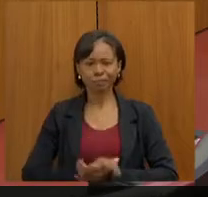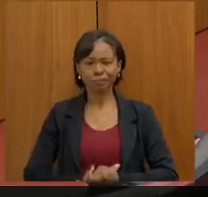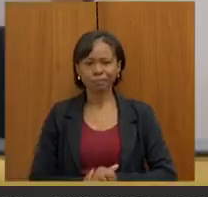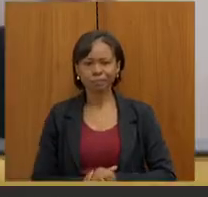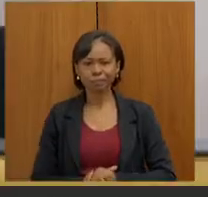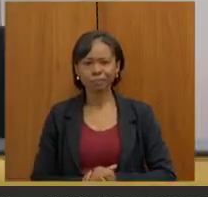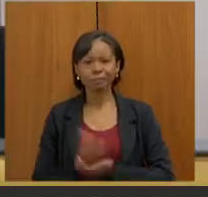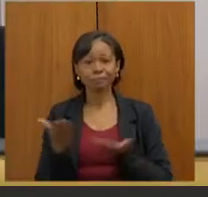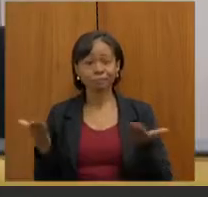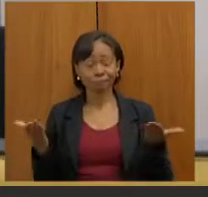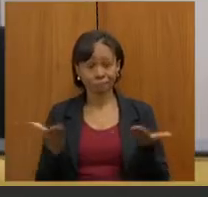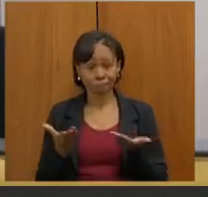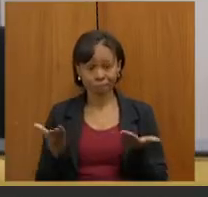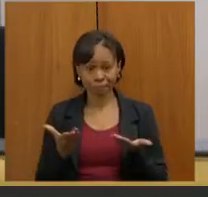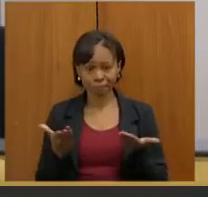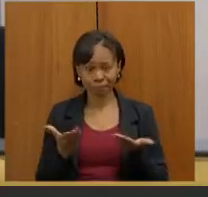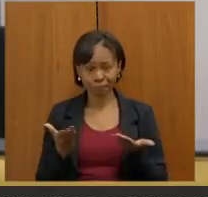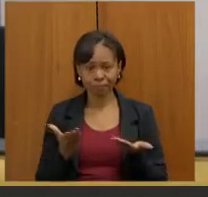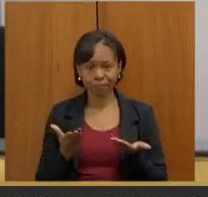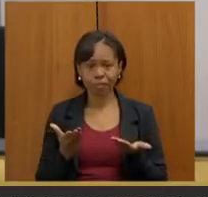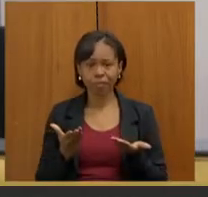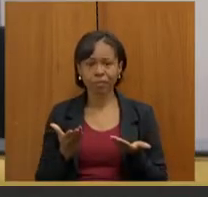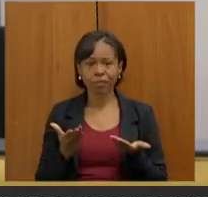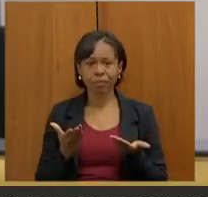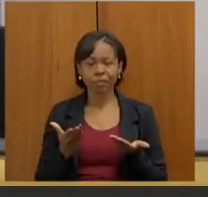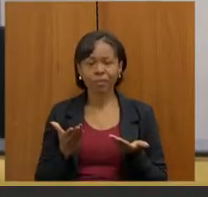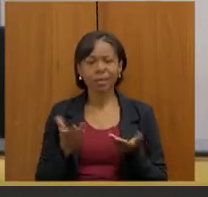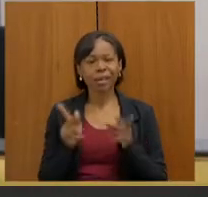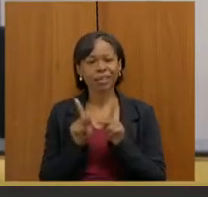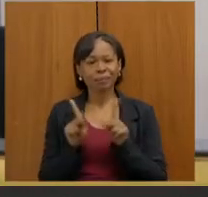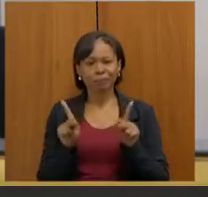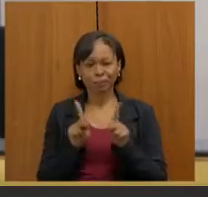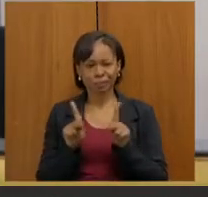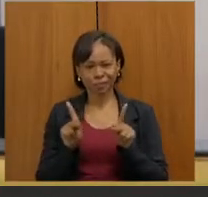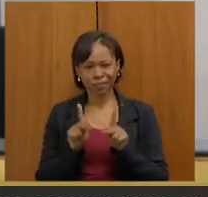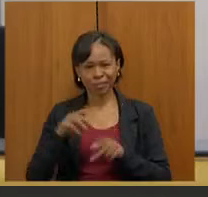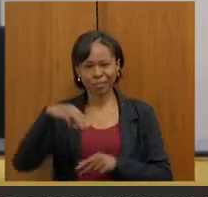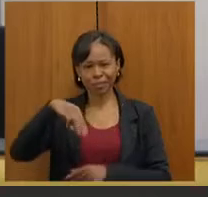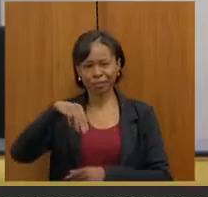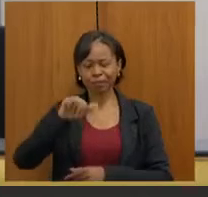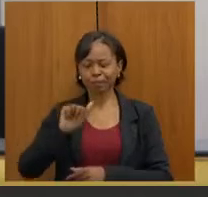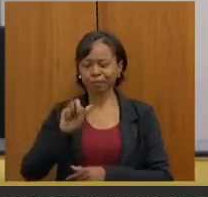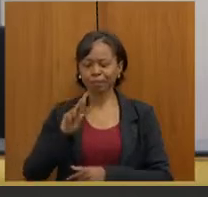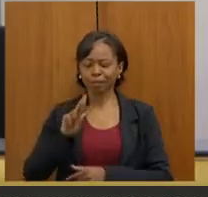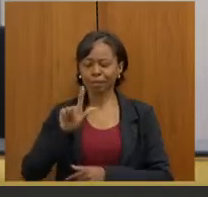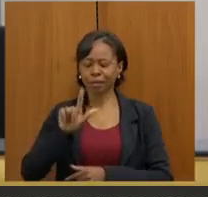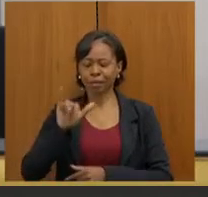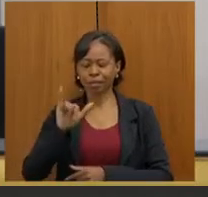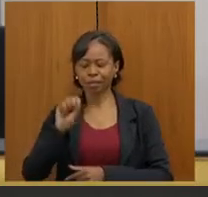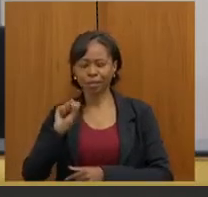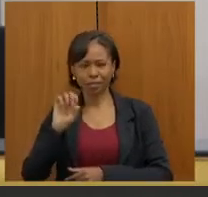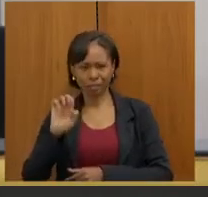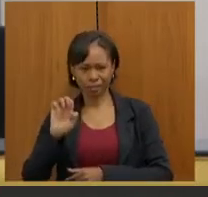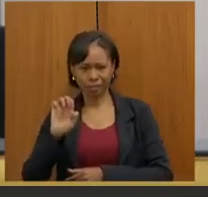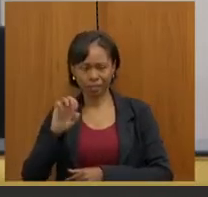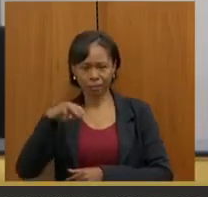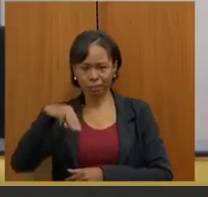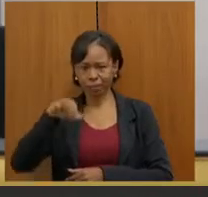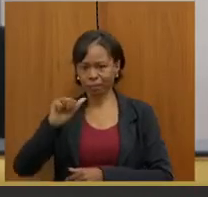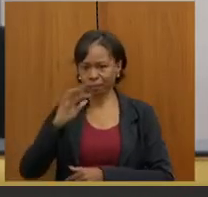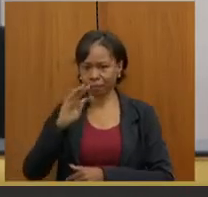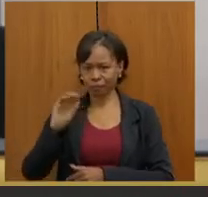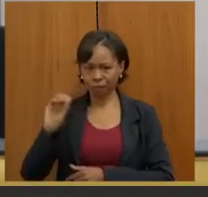vou passar agora Para nossa querida professora Marlise Matos professora associada do departamento